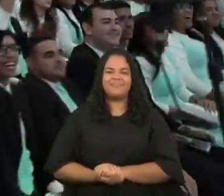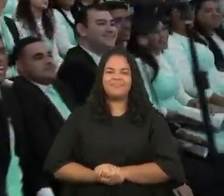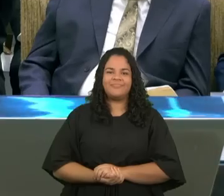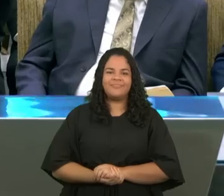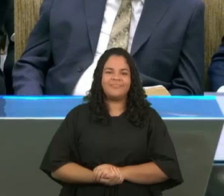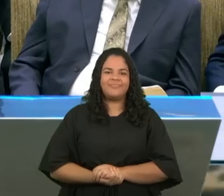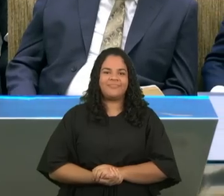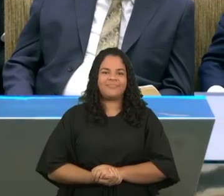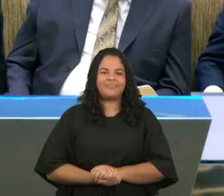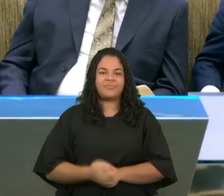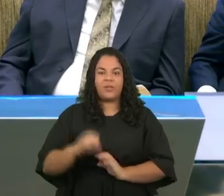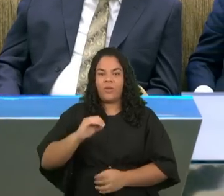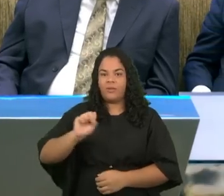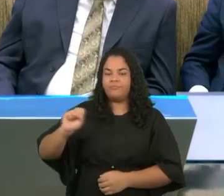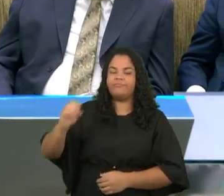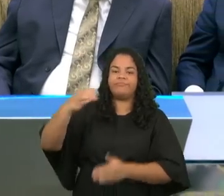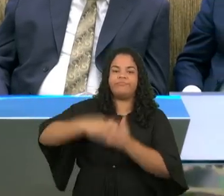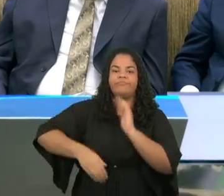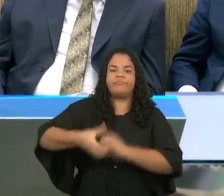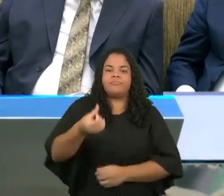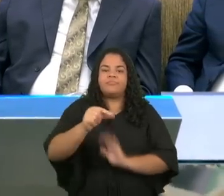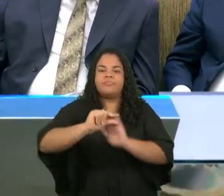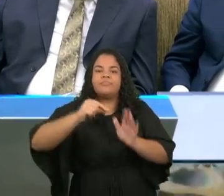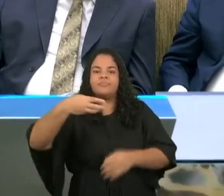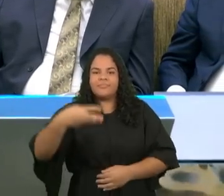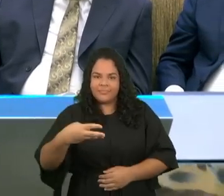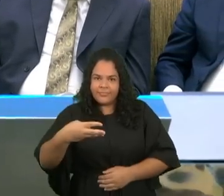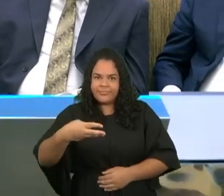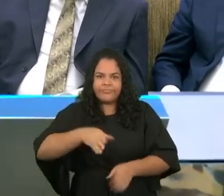Oséias capítulo 6, versículo 3 diz assim: